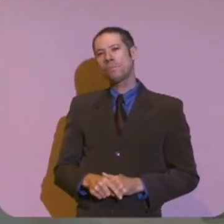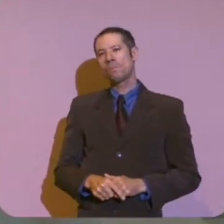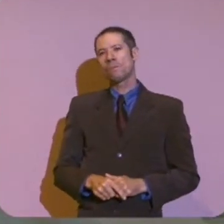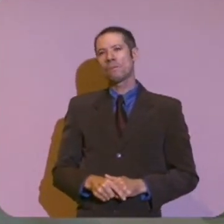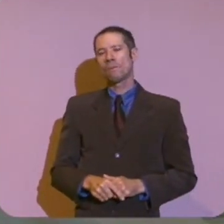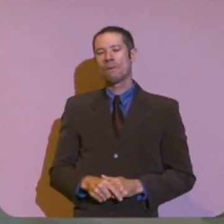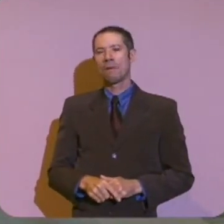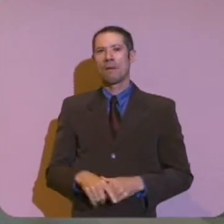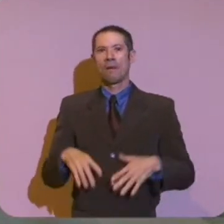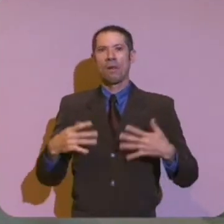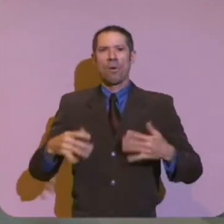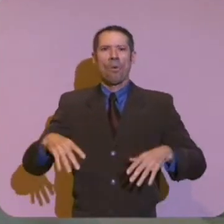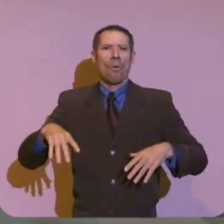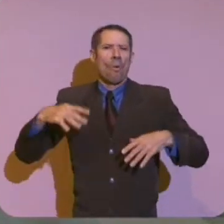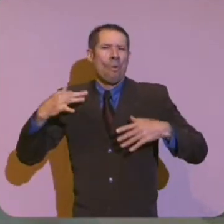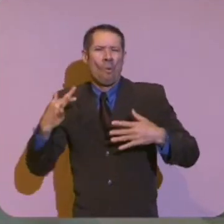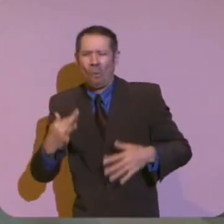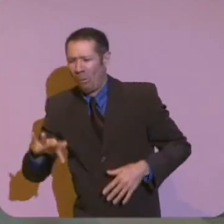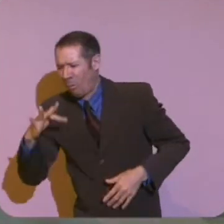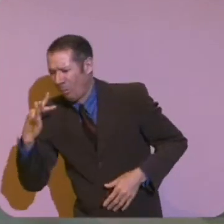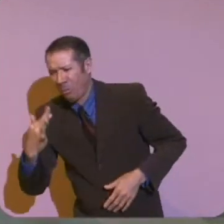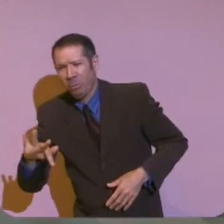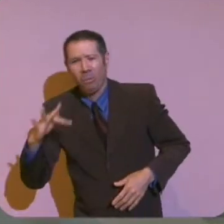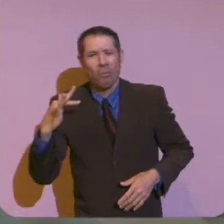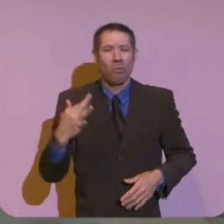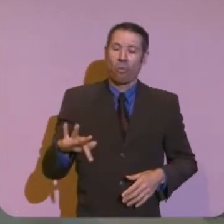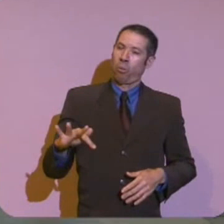E gente, dói